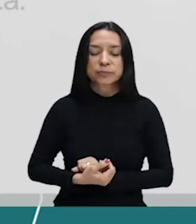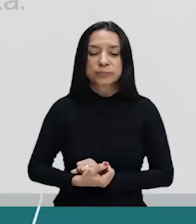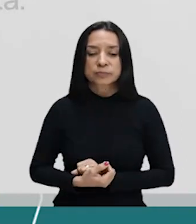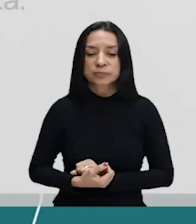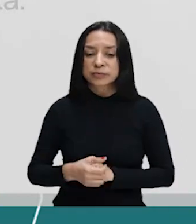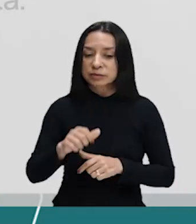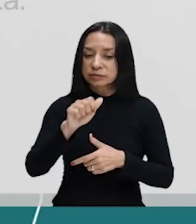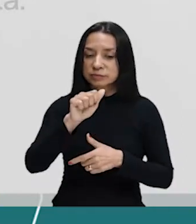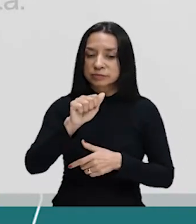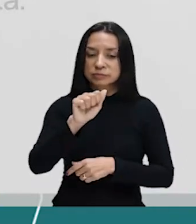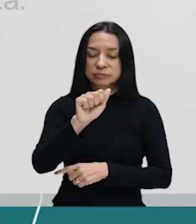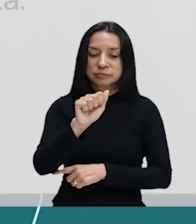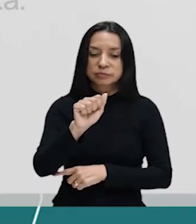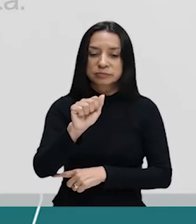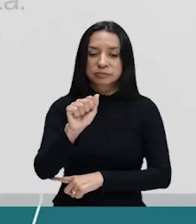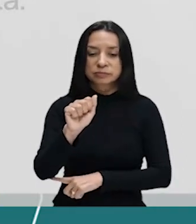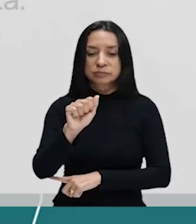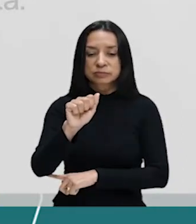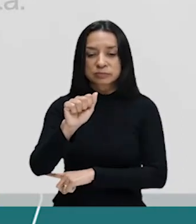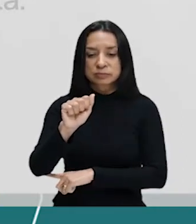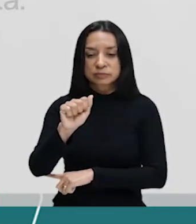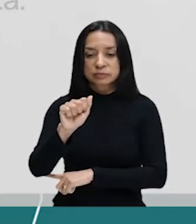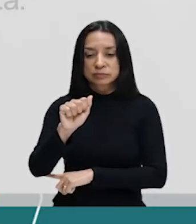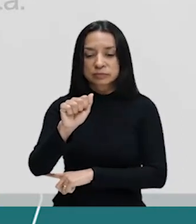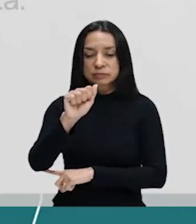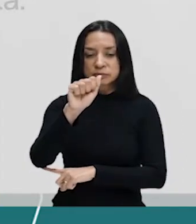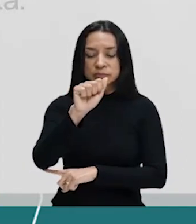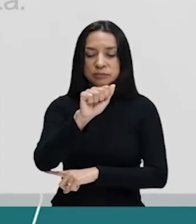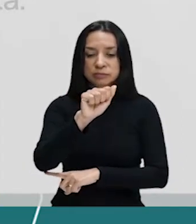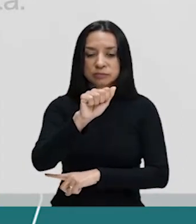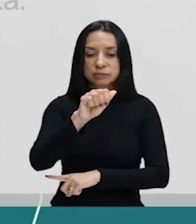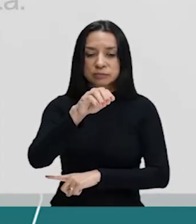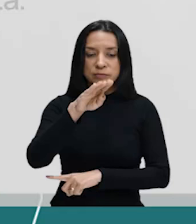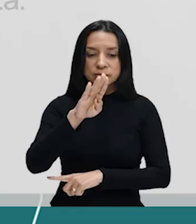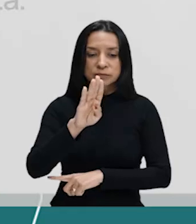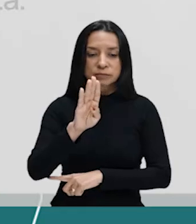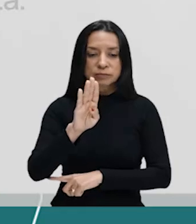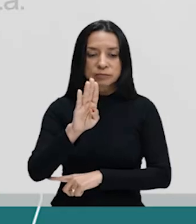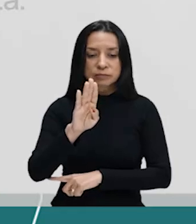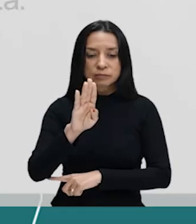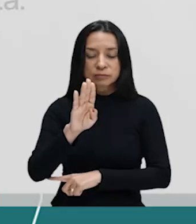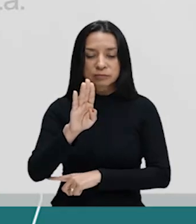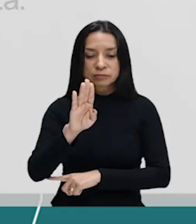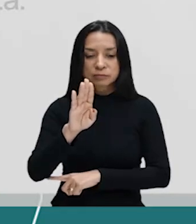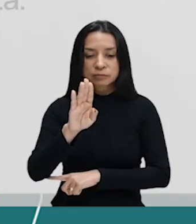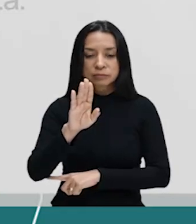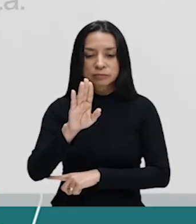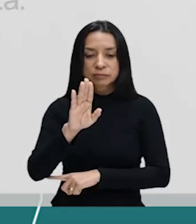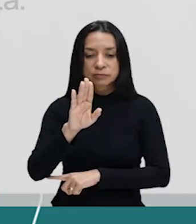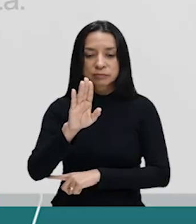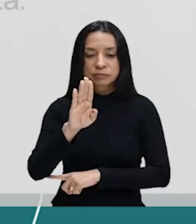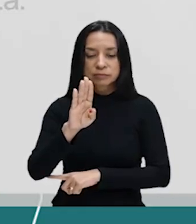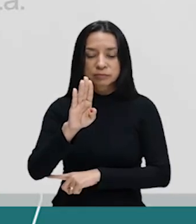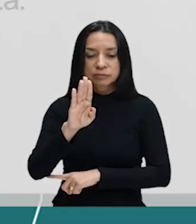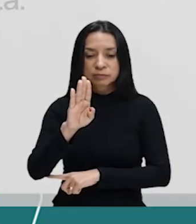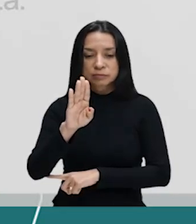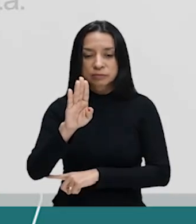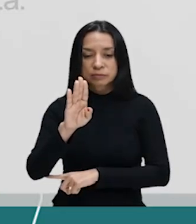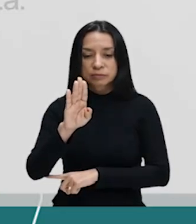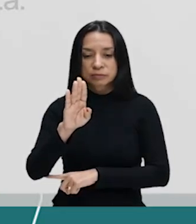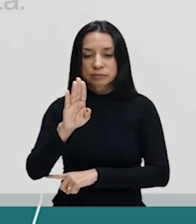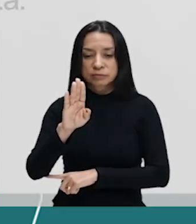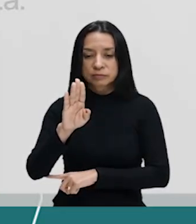horas depois, ela ainda permanecia esperando o resultado. Foram amargos